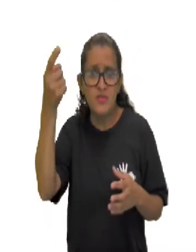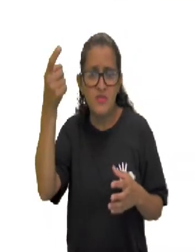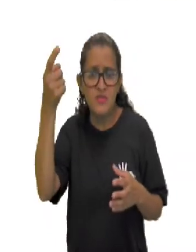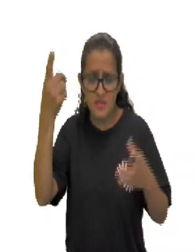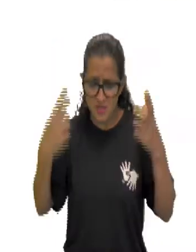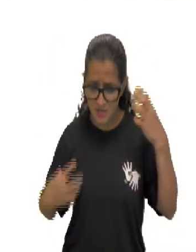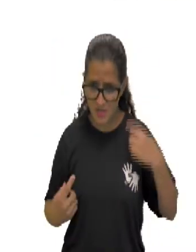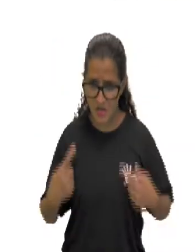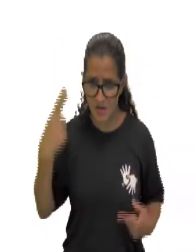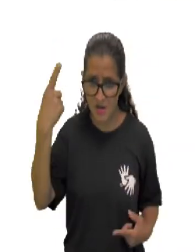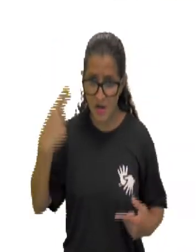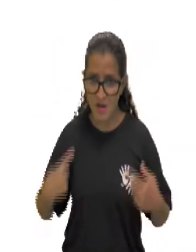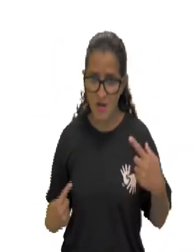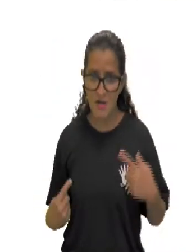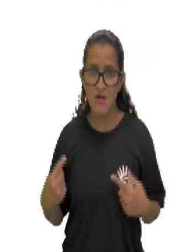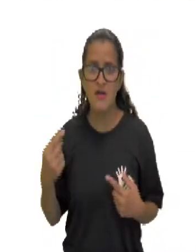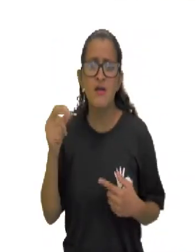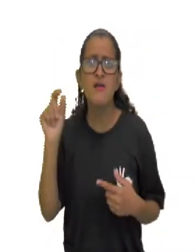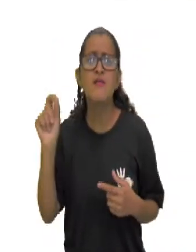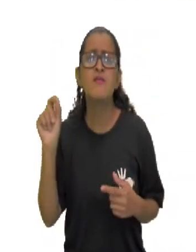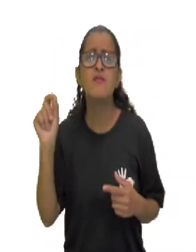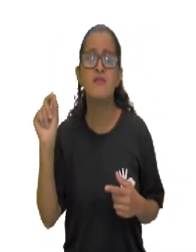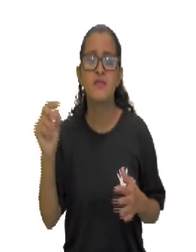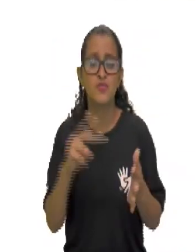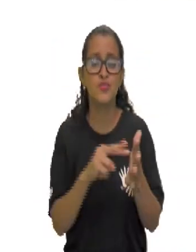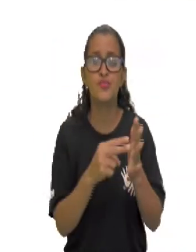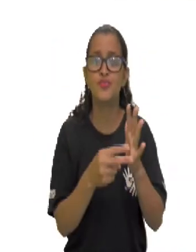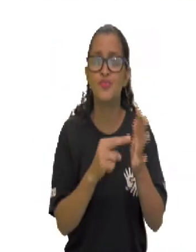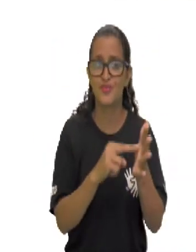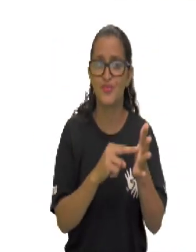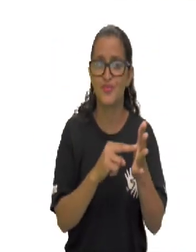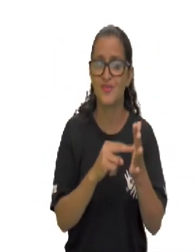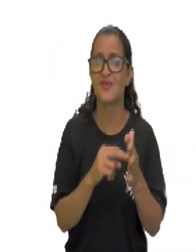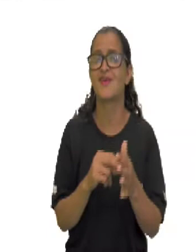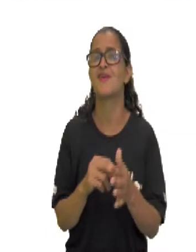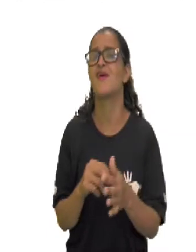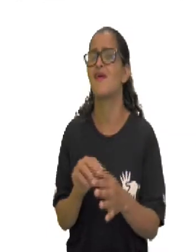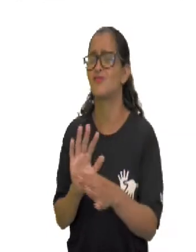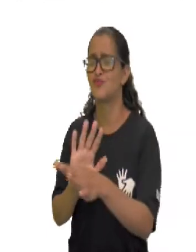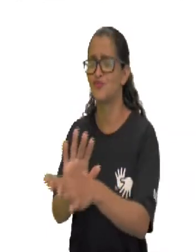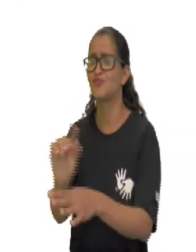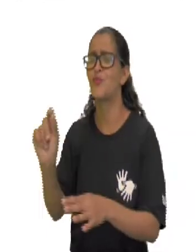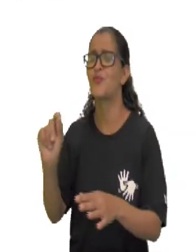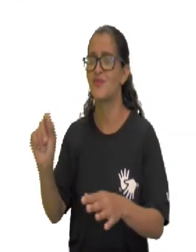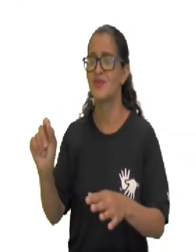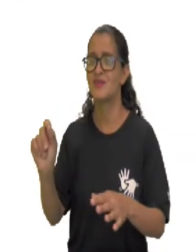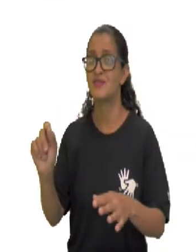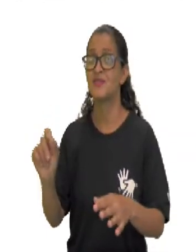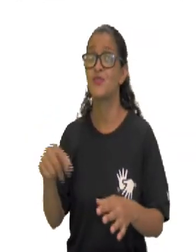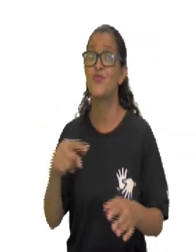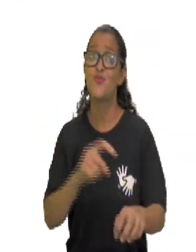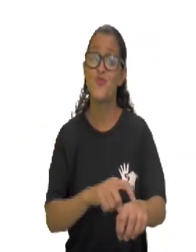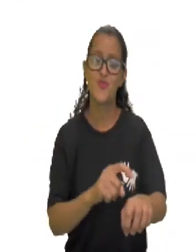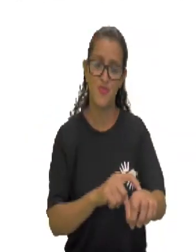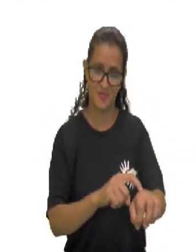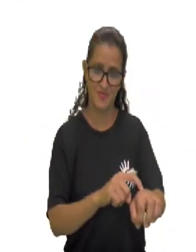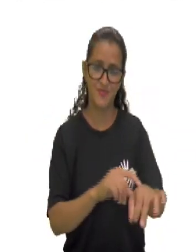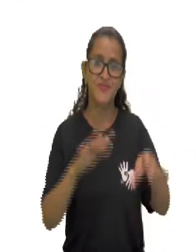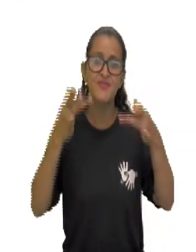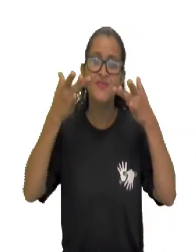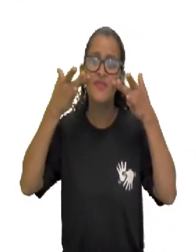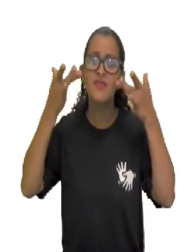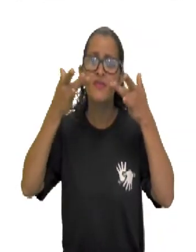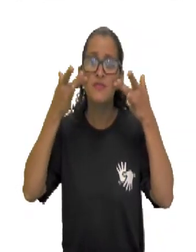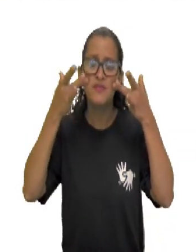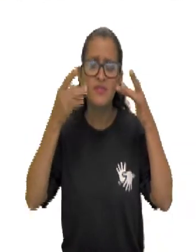Te ajuda a saber movimentar com o seu corpo diante da peça teatral. Por exemplo,